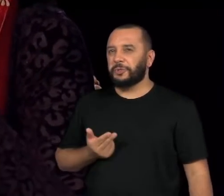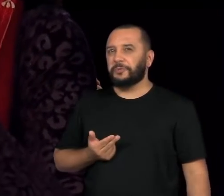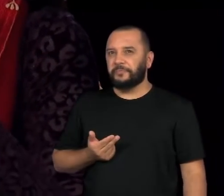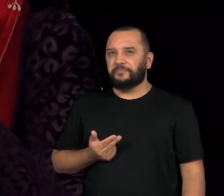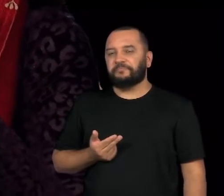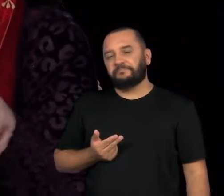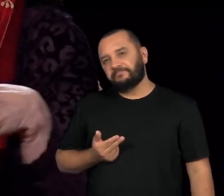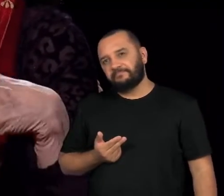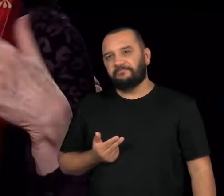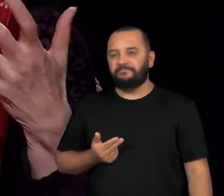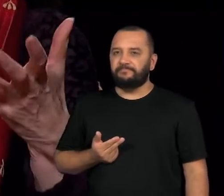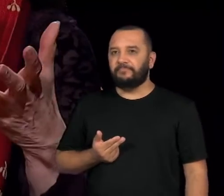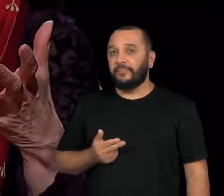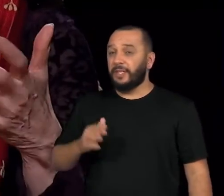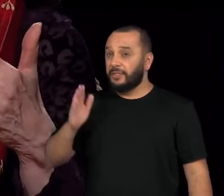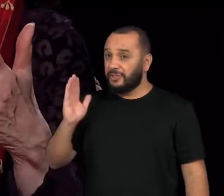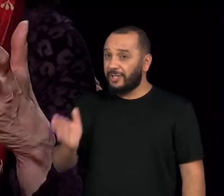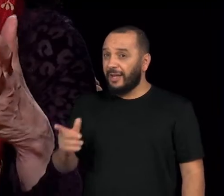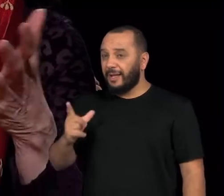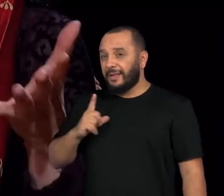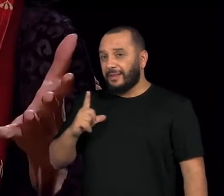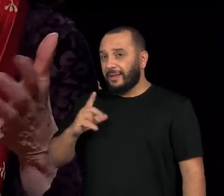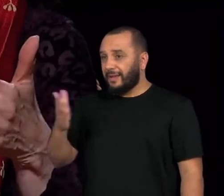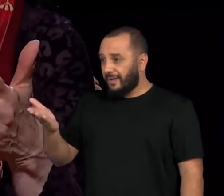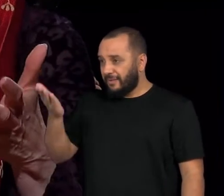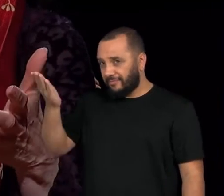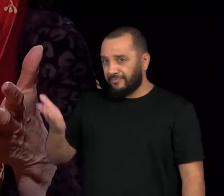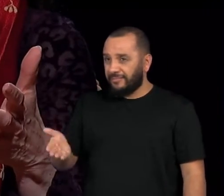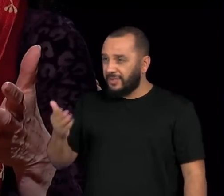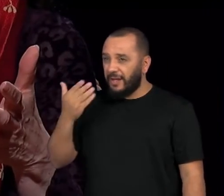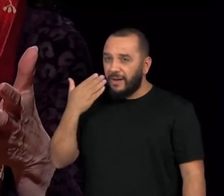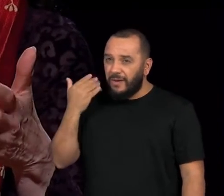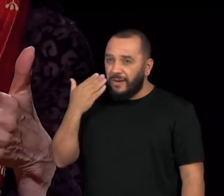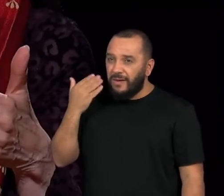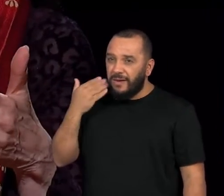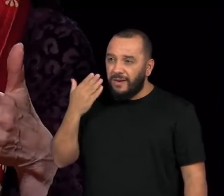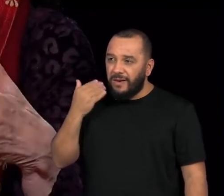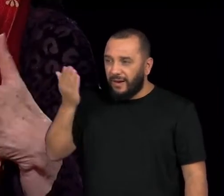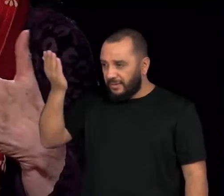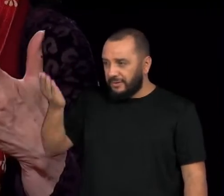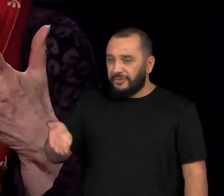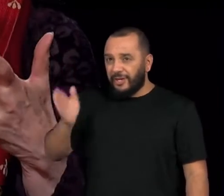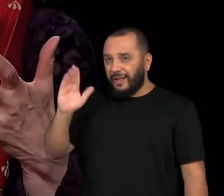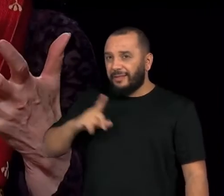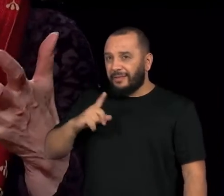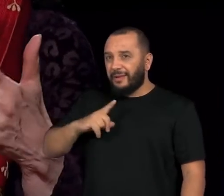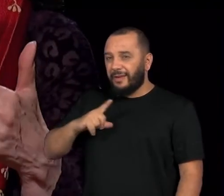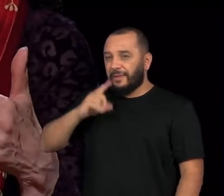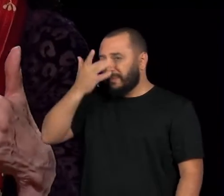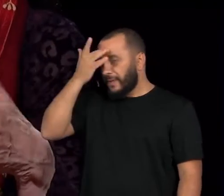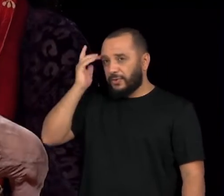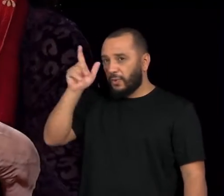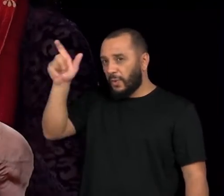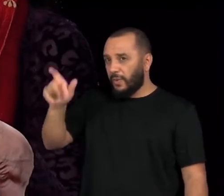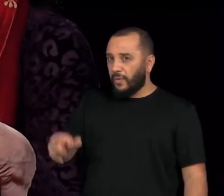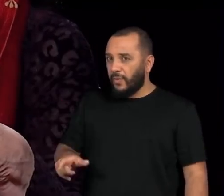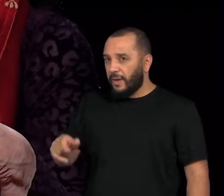por um lado, o que já existiu te facilita porque você pode errar menos, né? Basta seguir a estrela